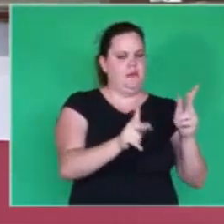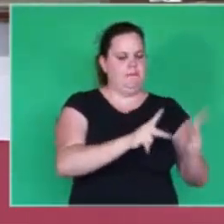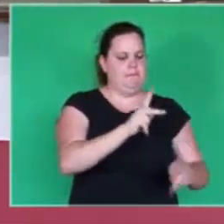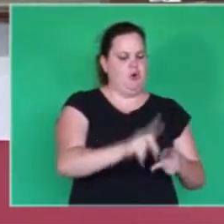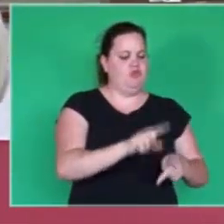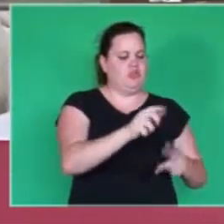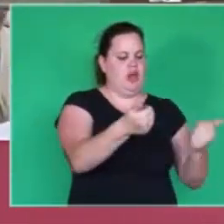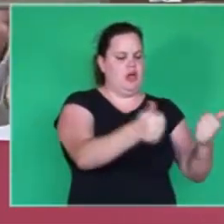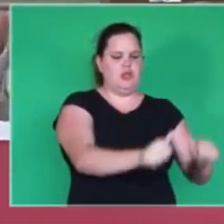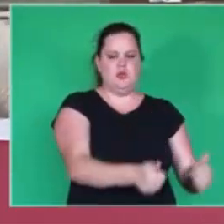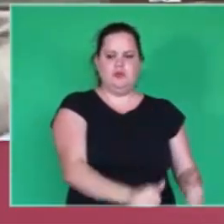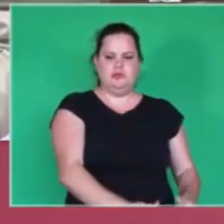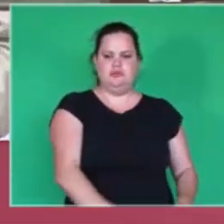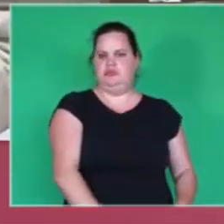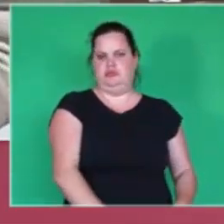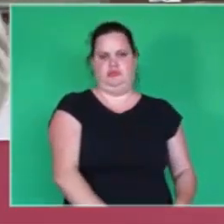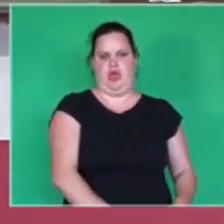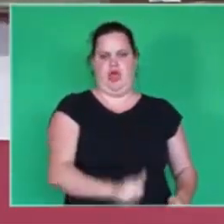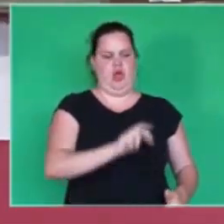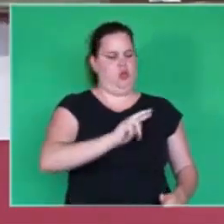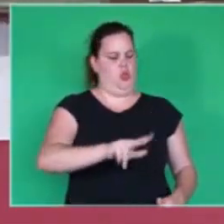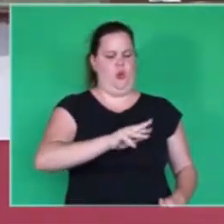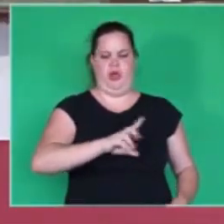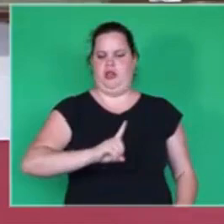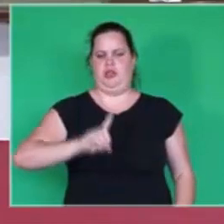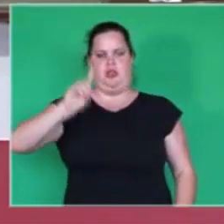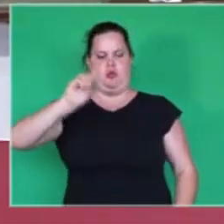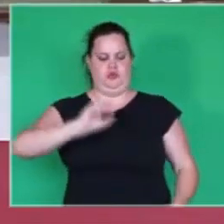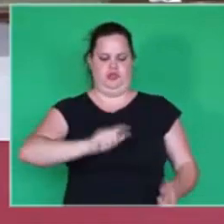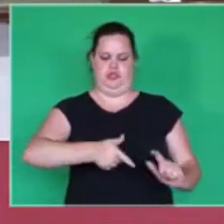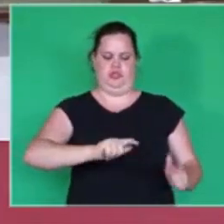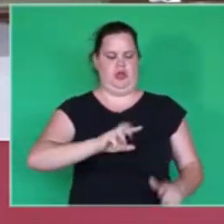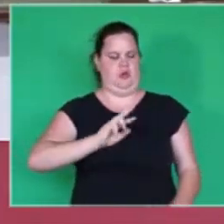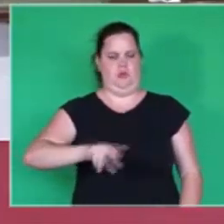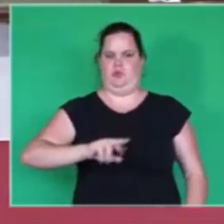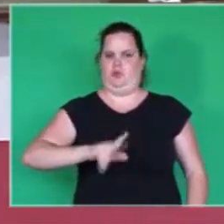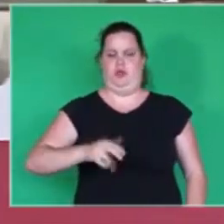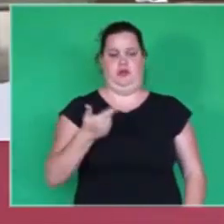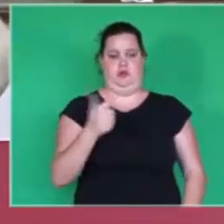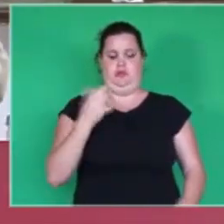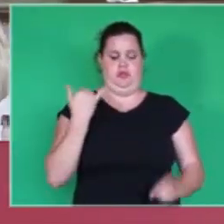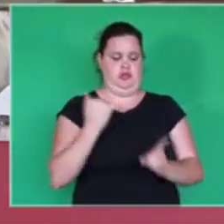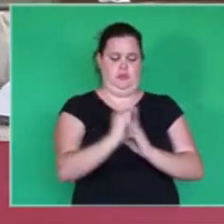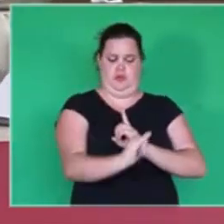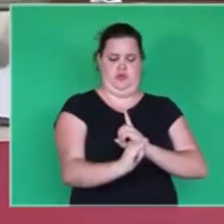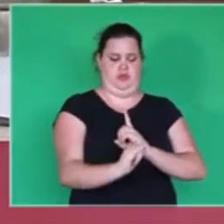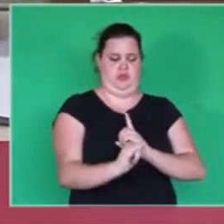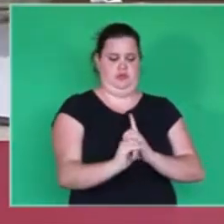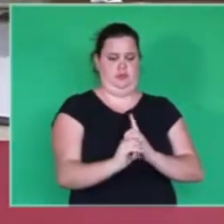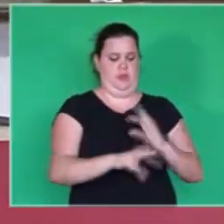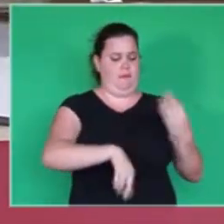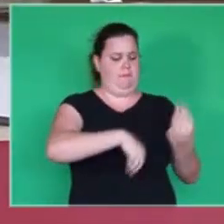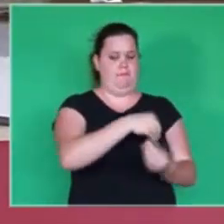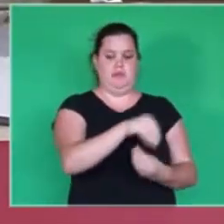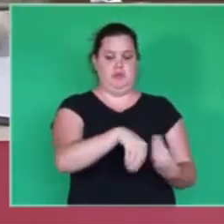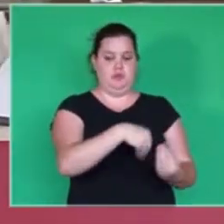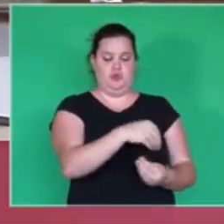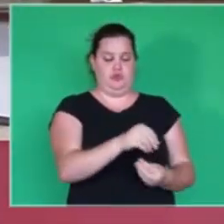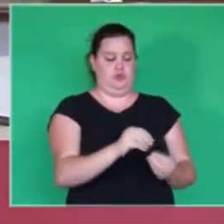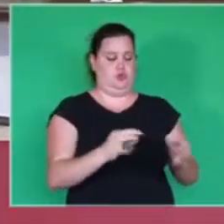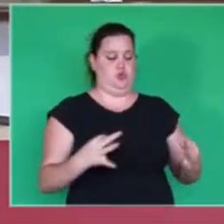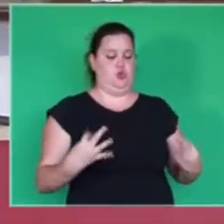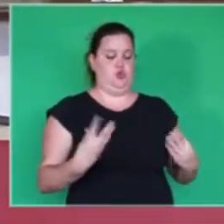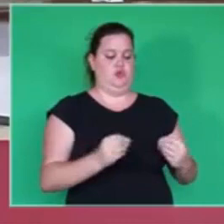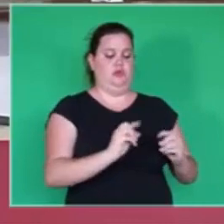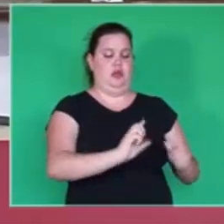não era o Deus de Israel, que não tinha a profecia de Israel. Então, eles mesmos fizeram. Qual foi o ponto